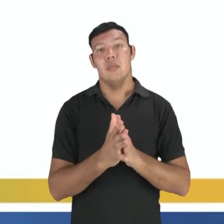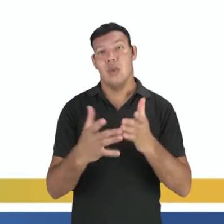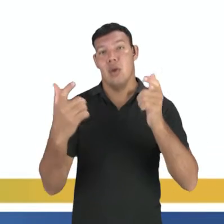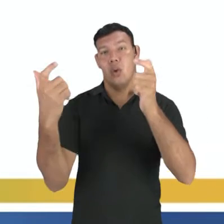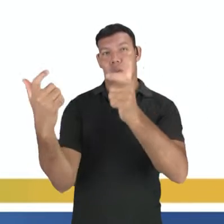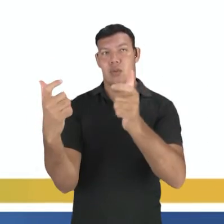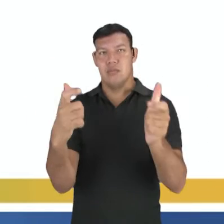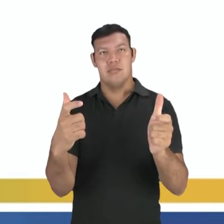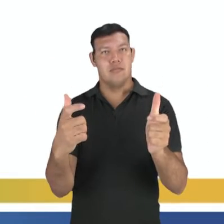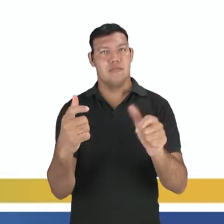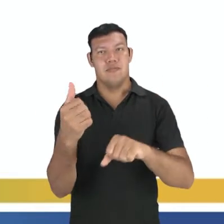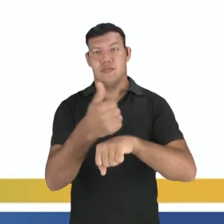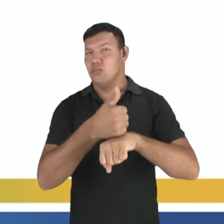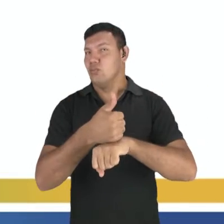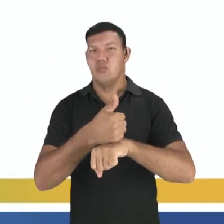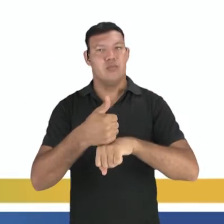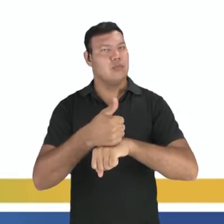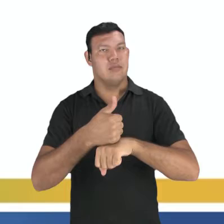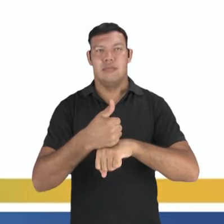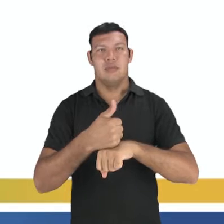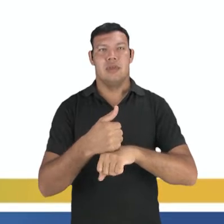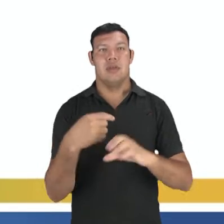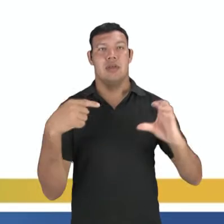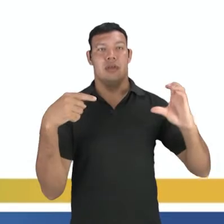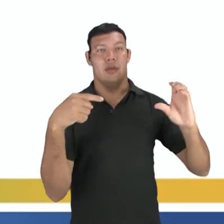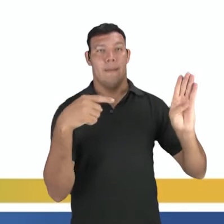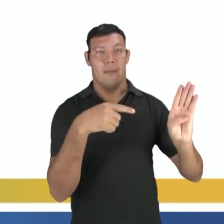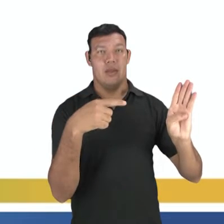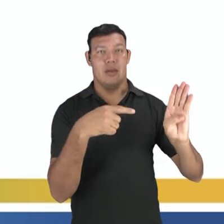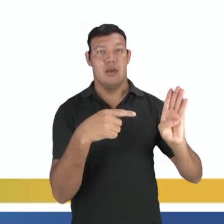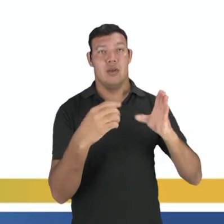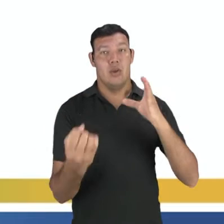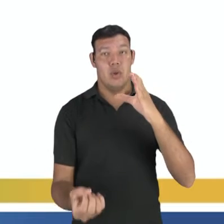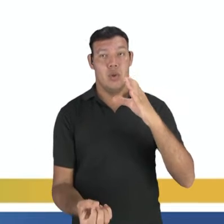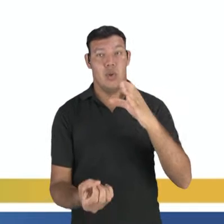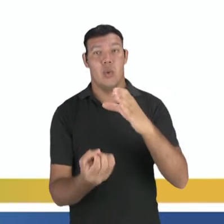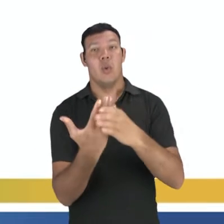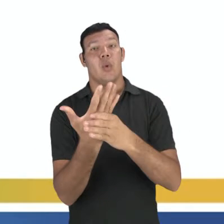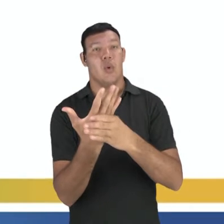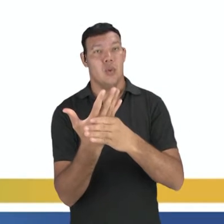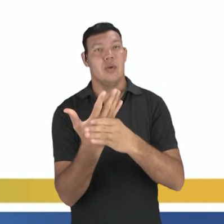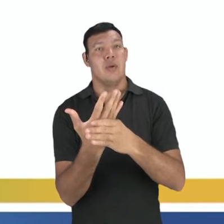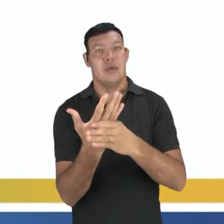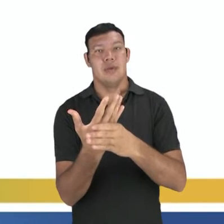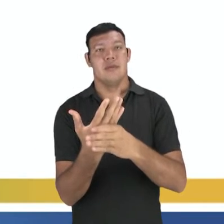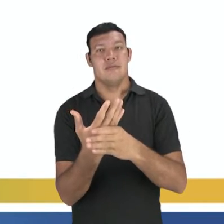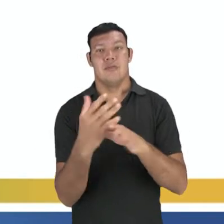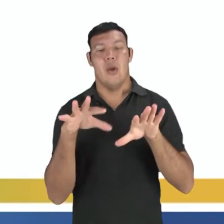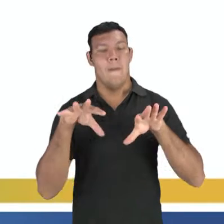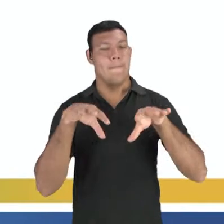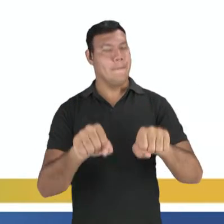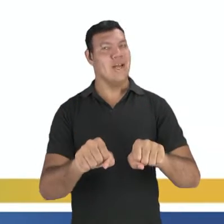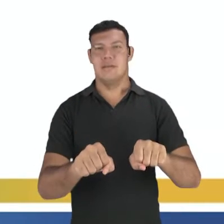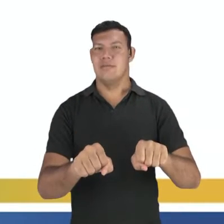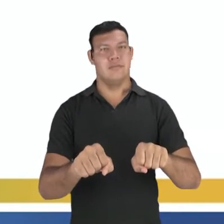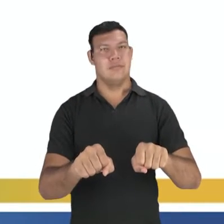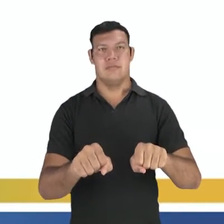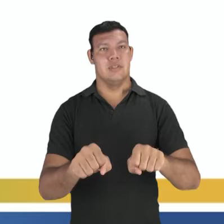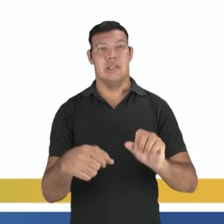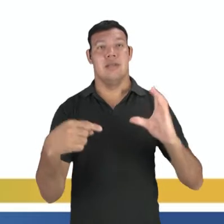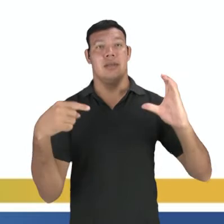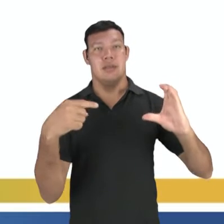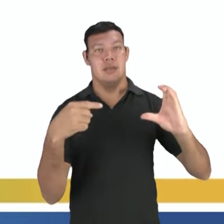qualidade. B, de origem, não de posse. C, de origem e não